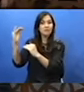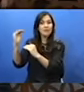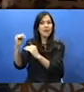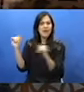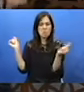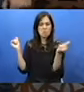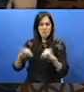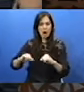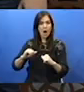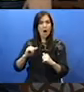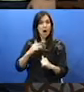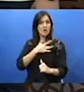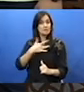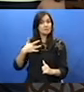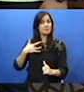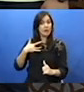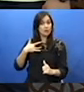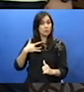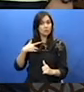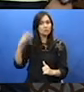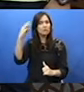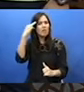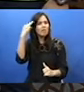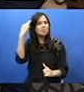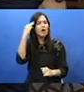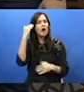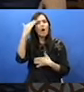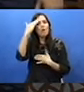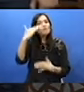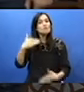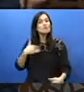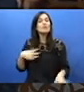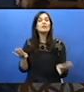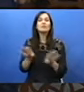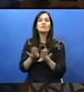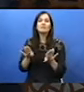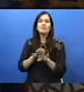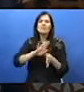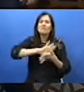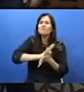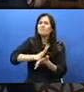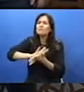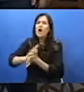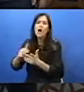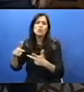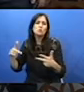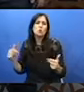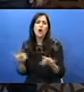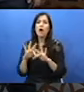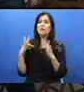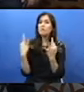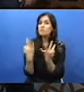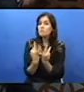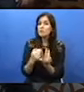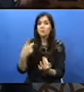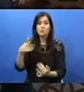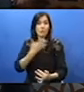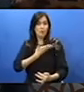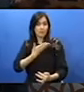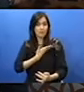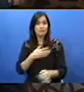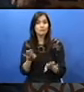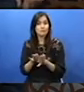física, também a sua saúde mental, sua e do restante das pessoas que gostam de você, sua família, seus